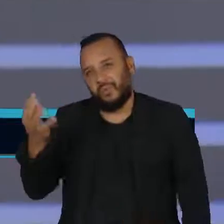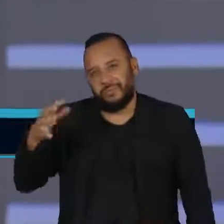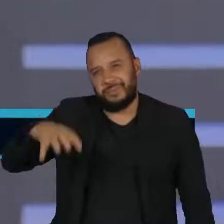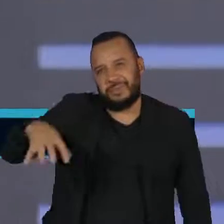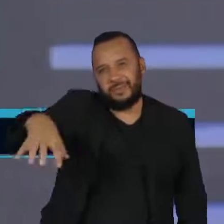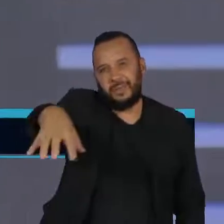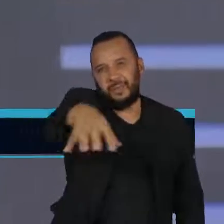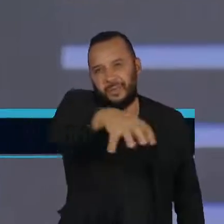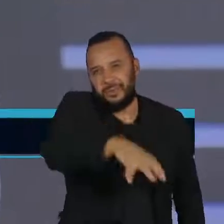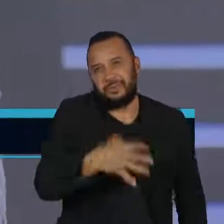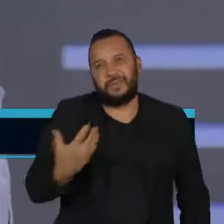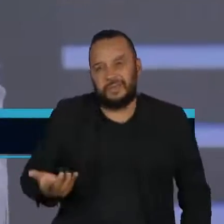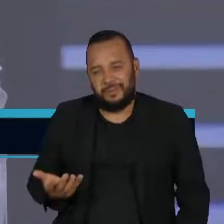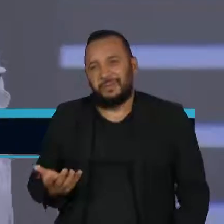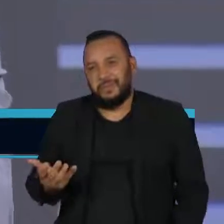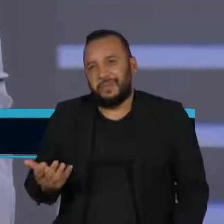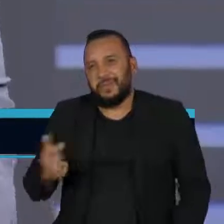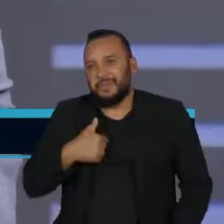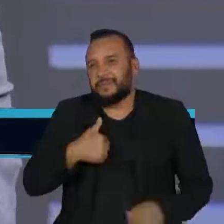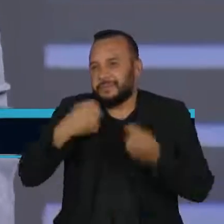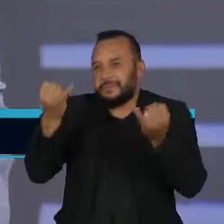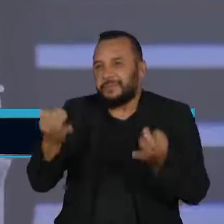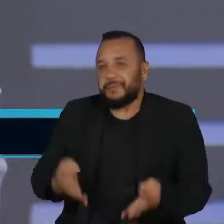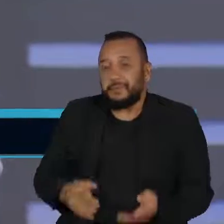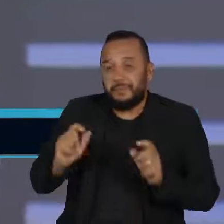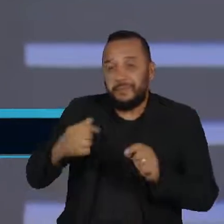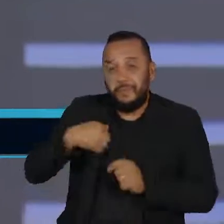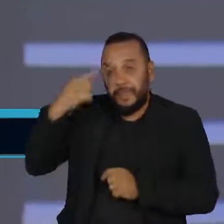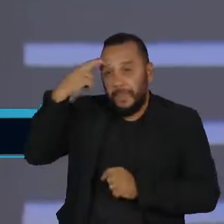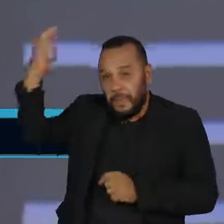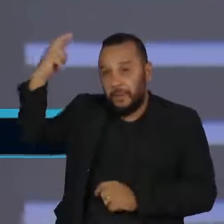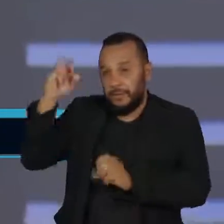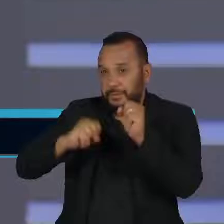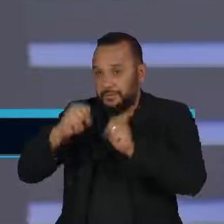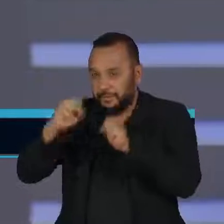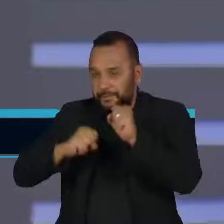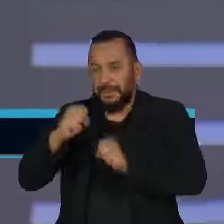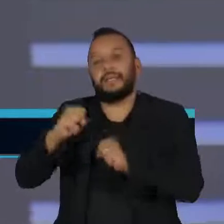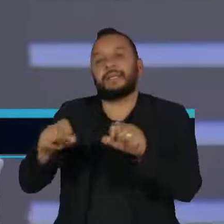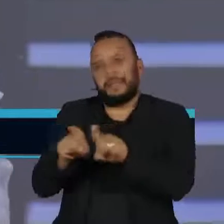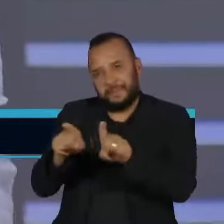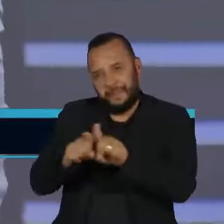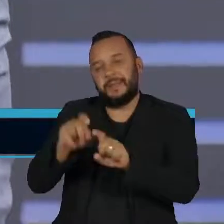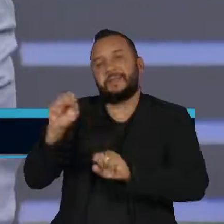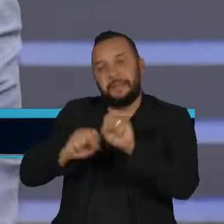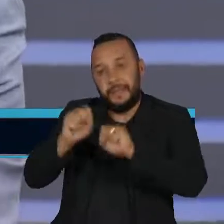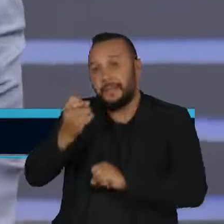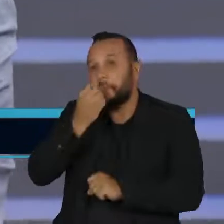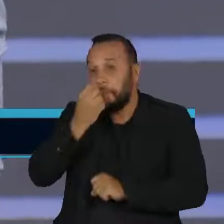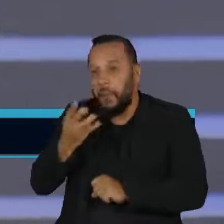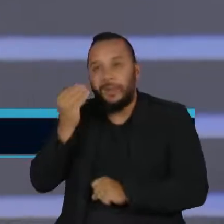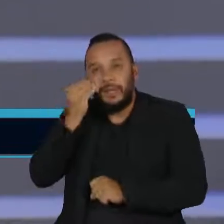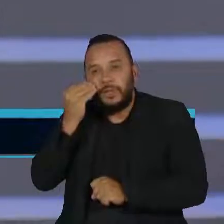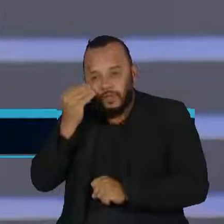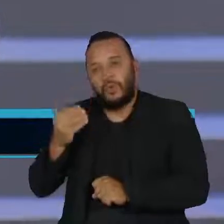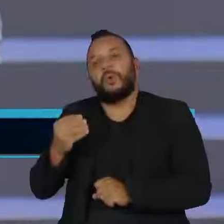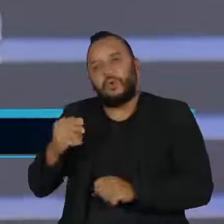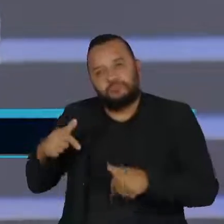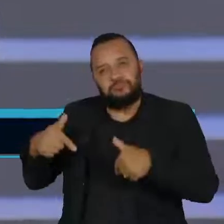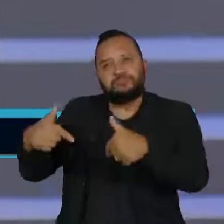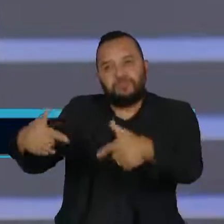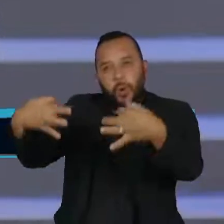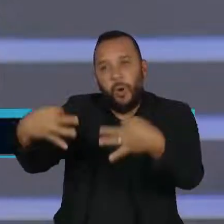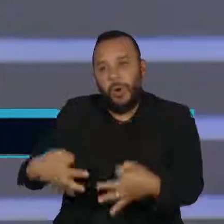Claro, isso nós estamos falando de empresários e empresas do bem, que tentaram fazer as coisas corretamente. Nesse bolo